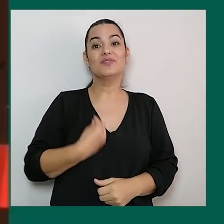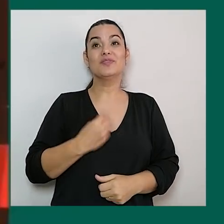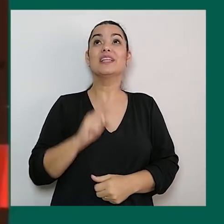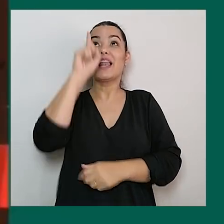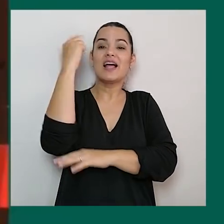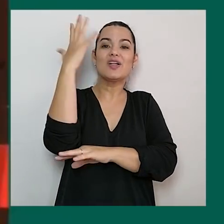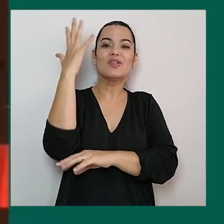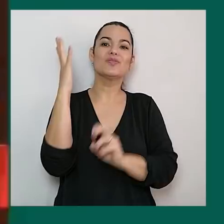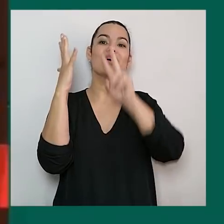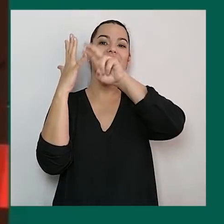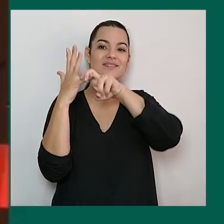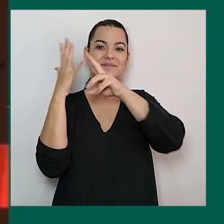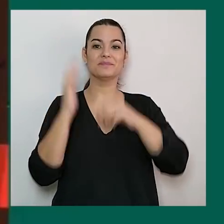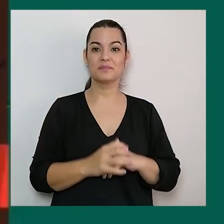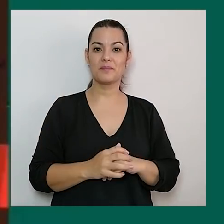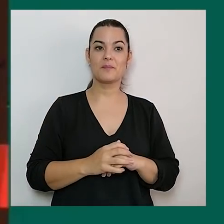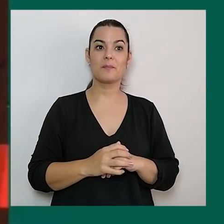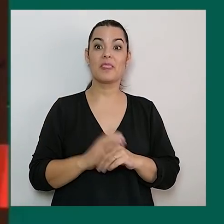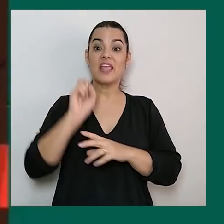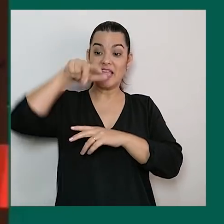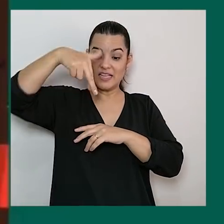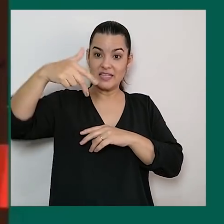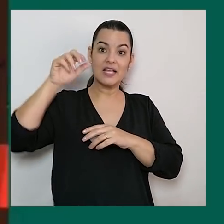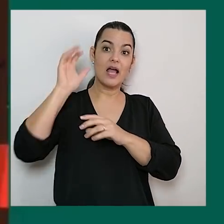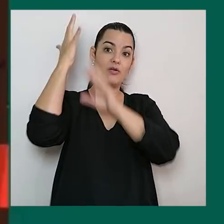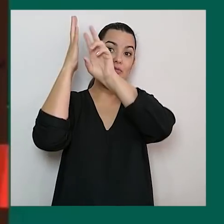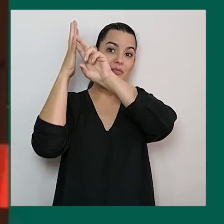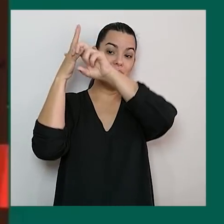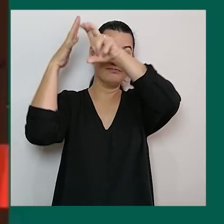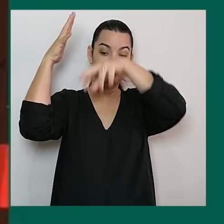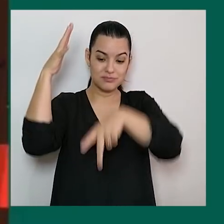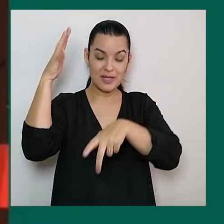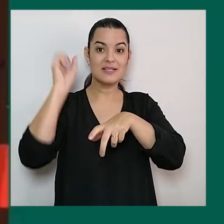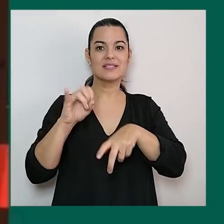descem quando o gato do mato não está por perto.